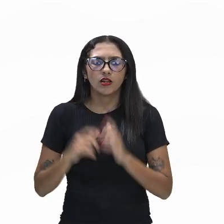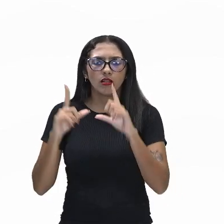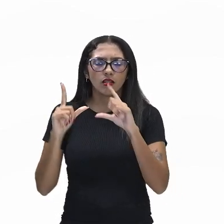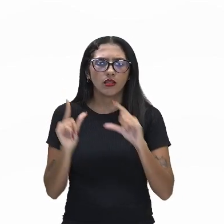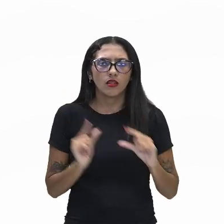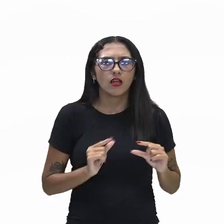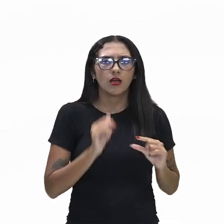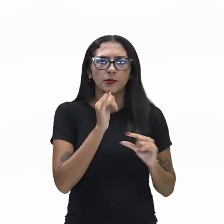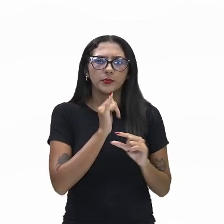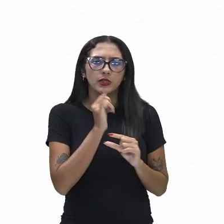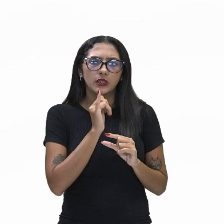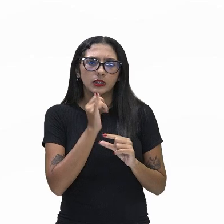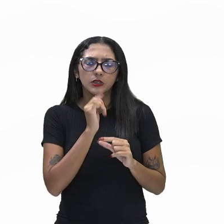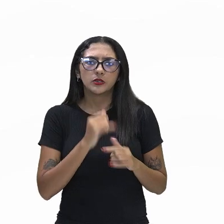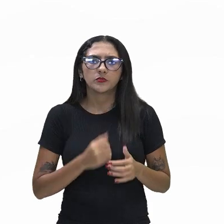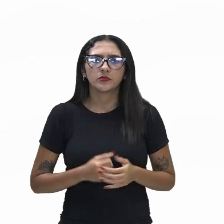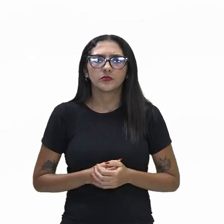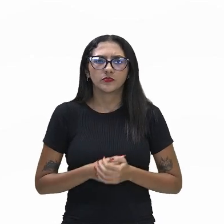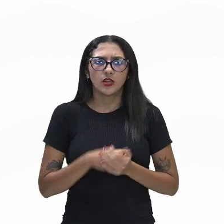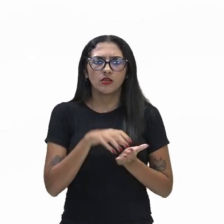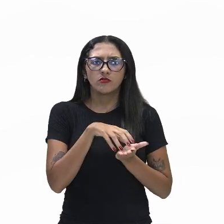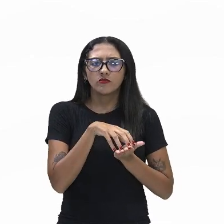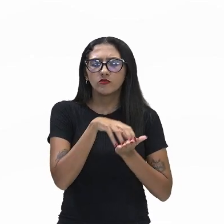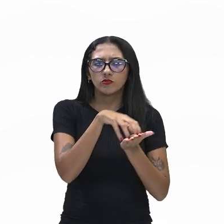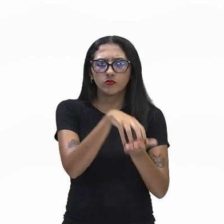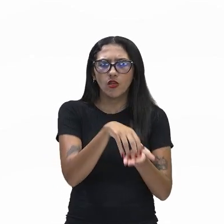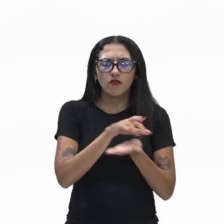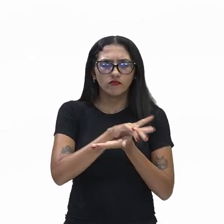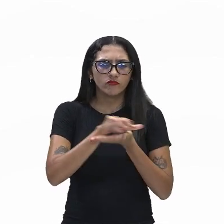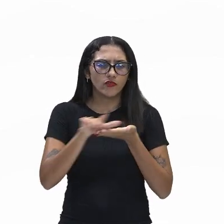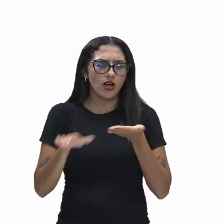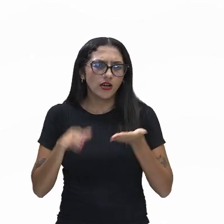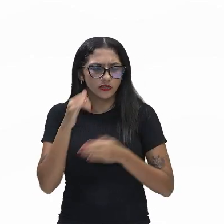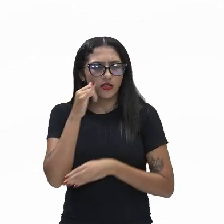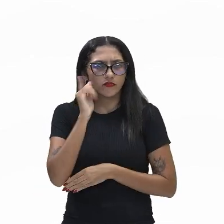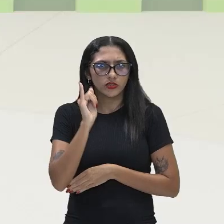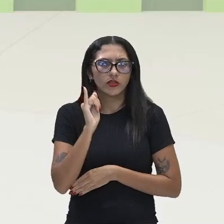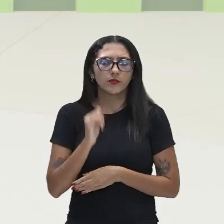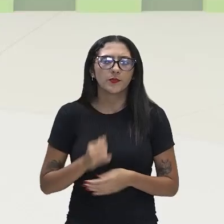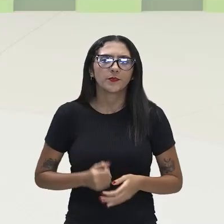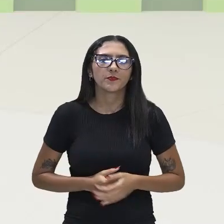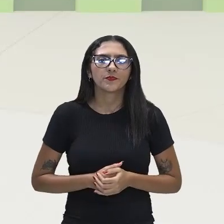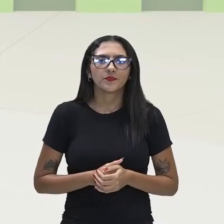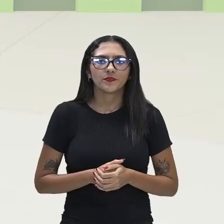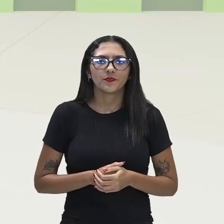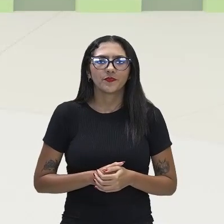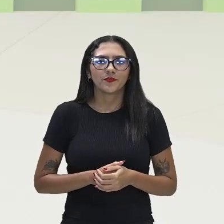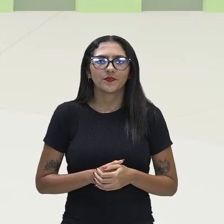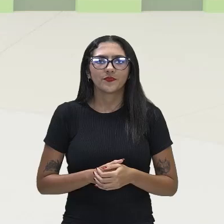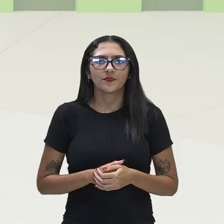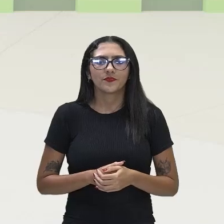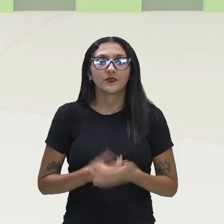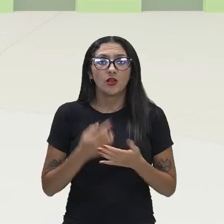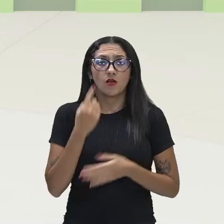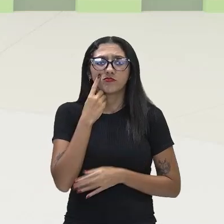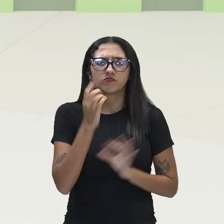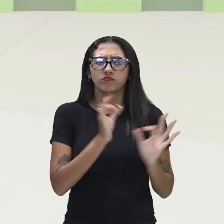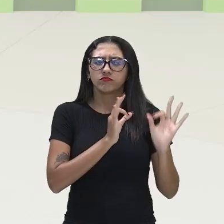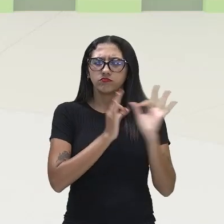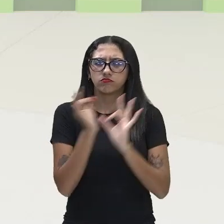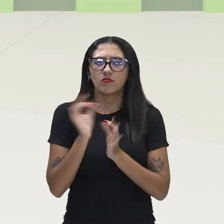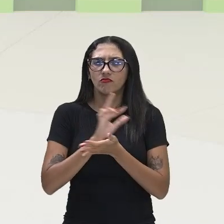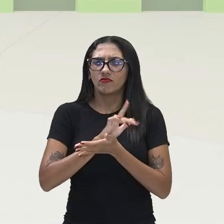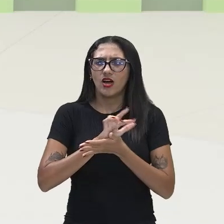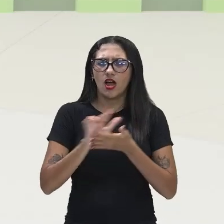aqueles transportes individuais para transportes coletivos. Então, nós tivemos aqui vários